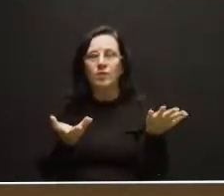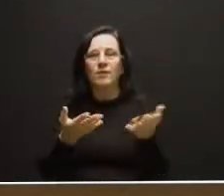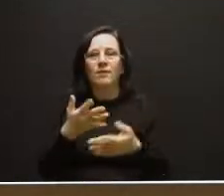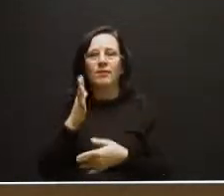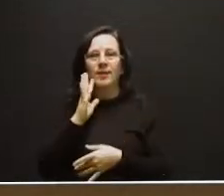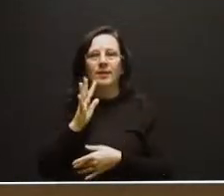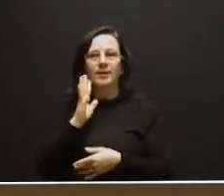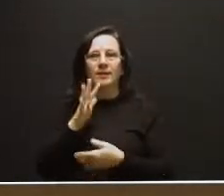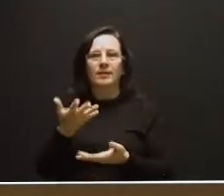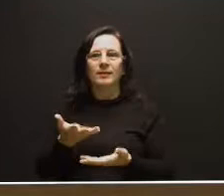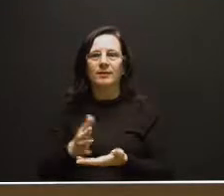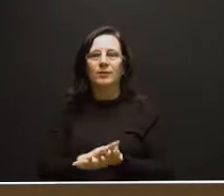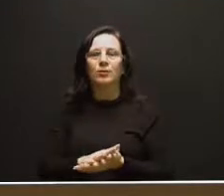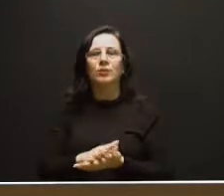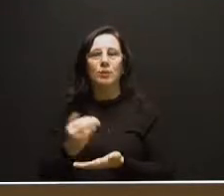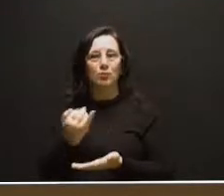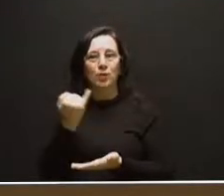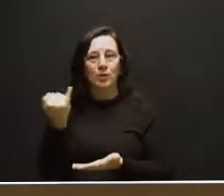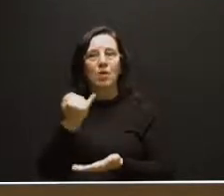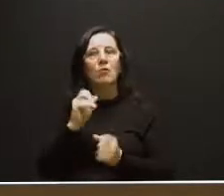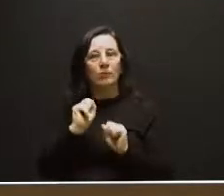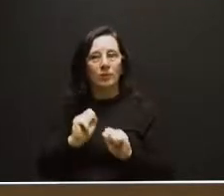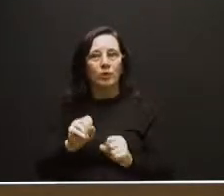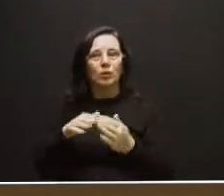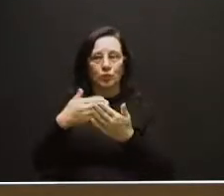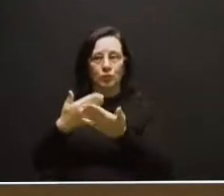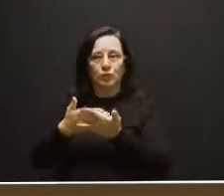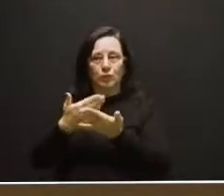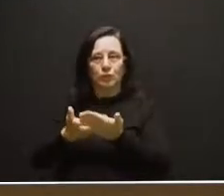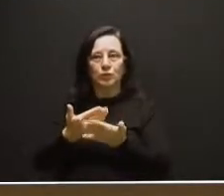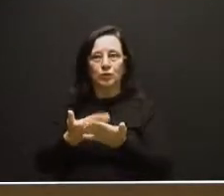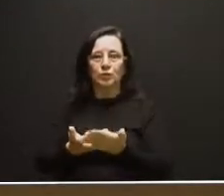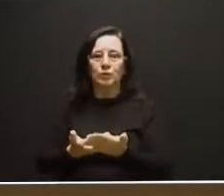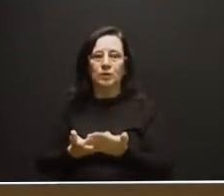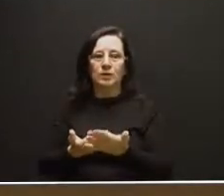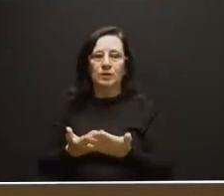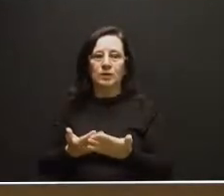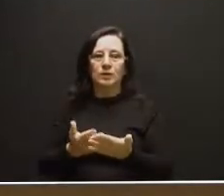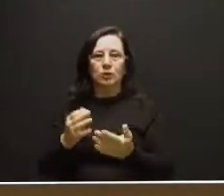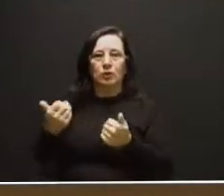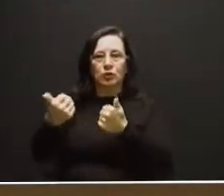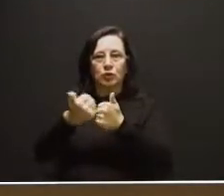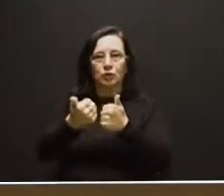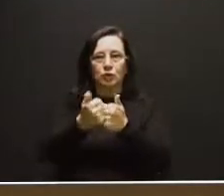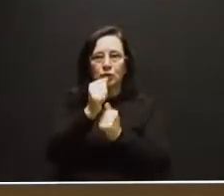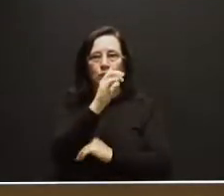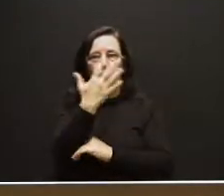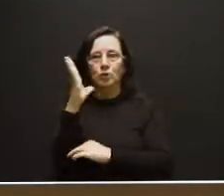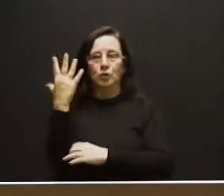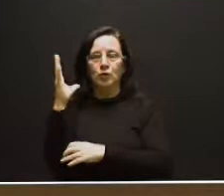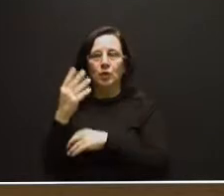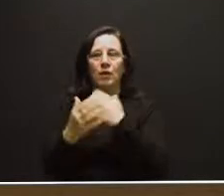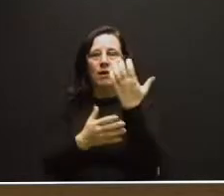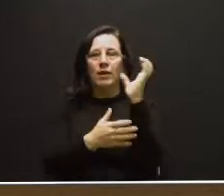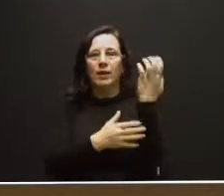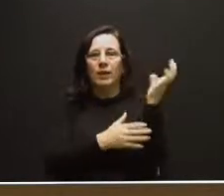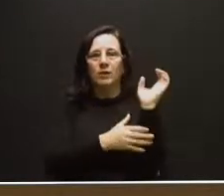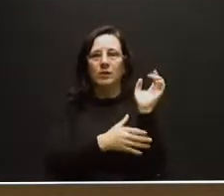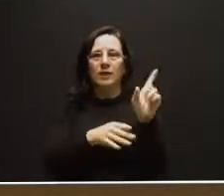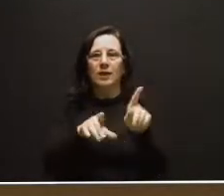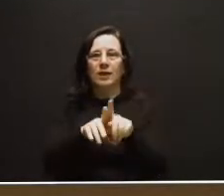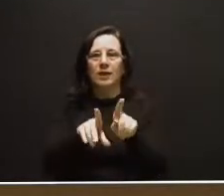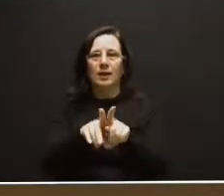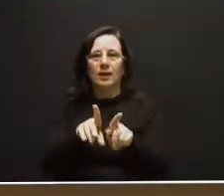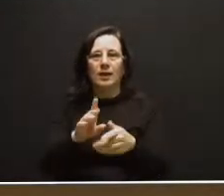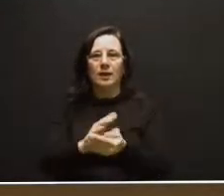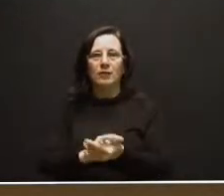acredito que seria importante a gente fazer estudos para a substituição dessas árvores que fosse feita por árvores